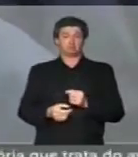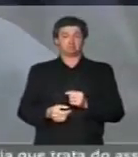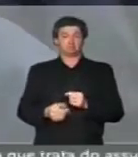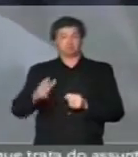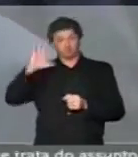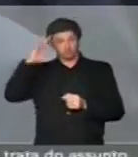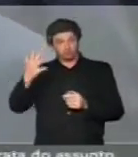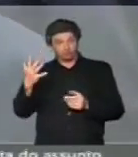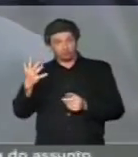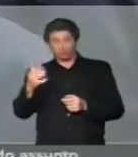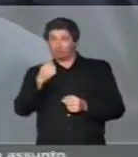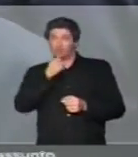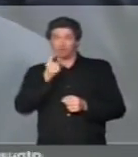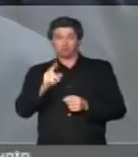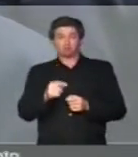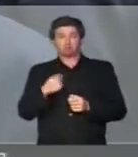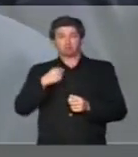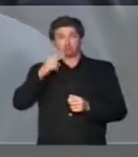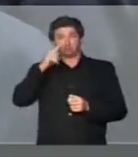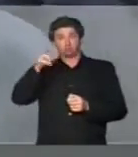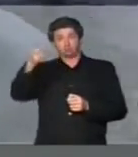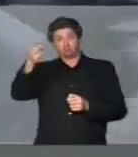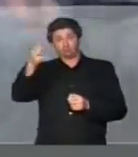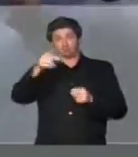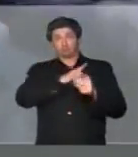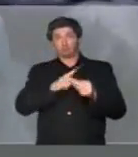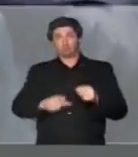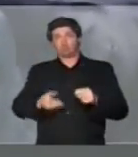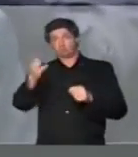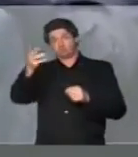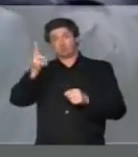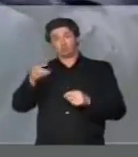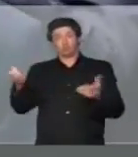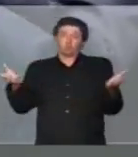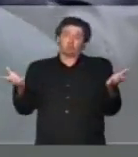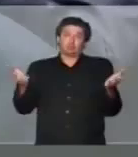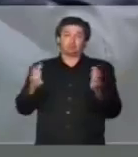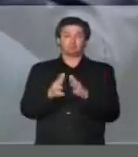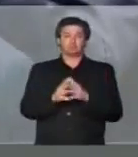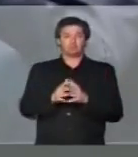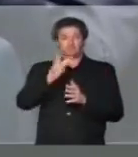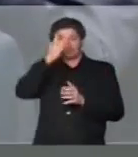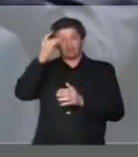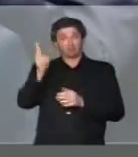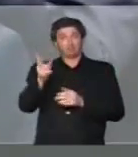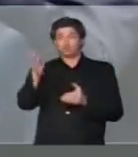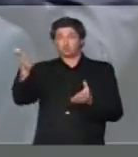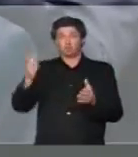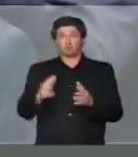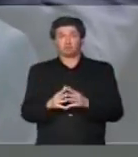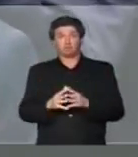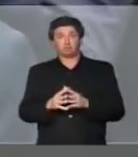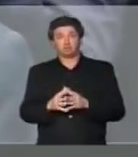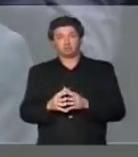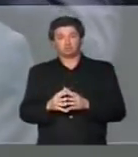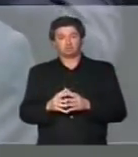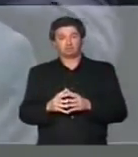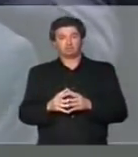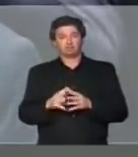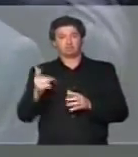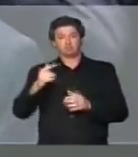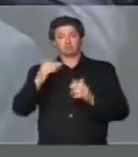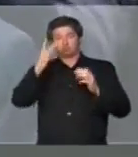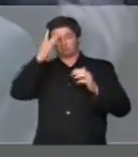foi superada. Pelo que eu vejo, inclusive, lá na presidência, continua a mesma pessoa. Não teve um gesto